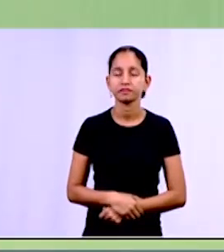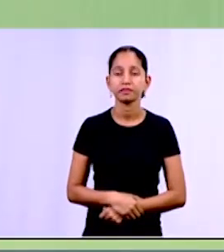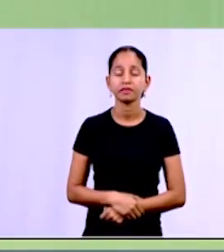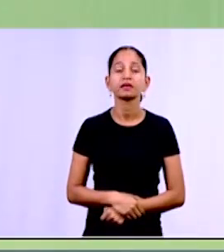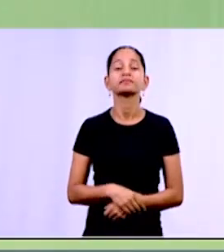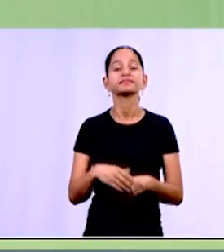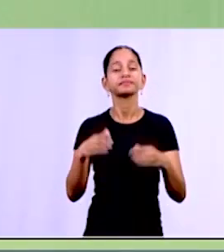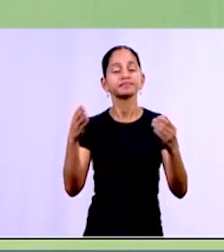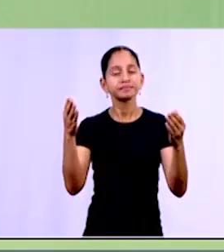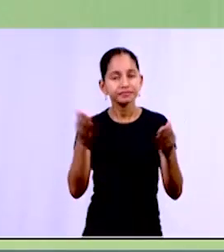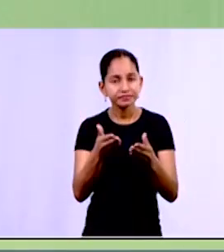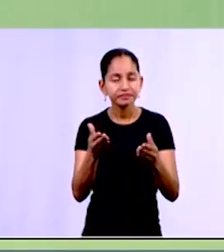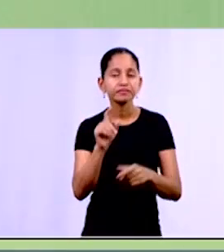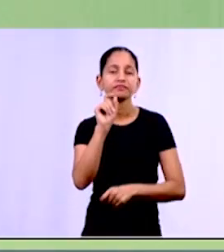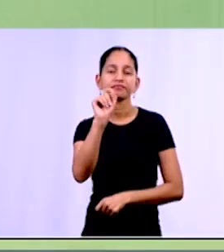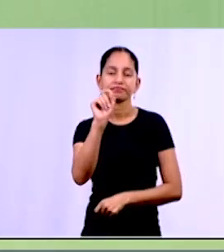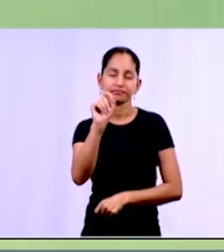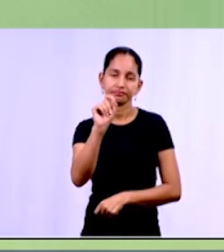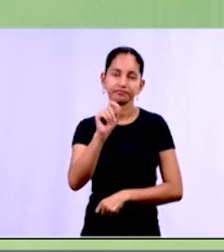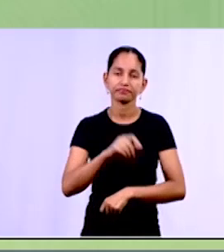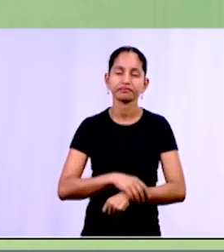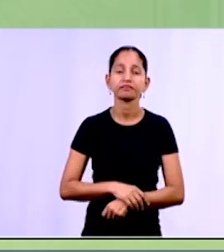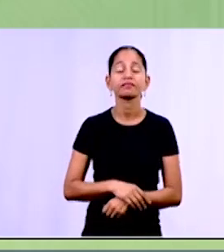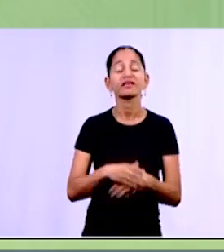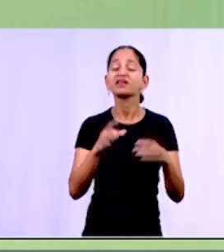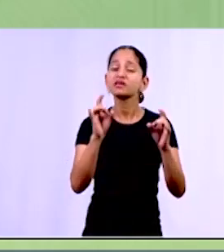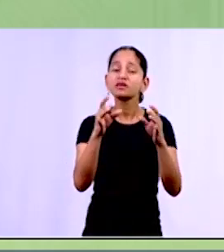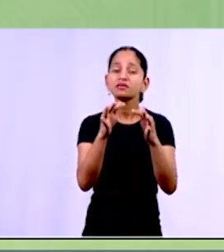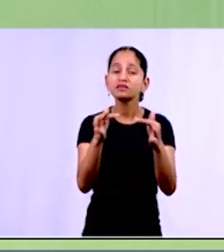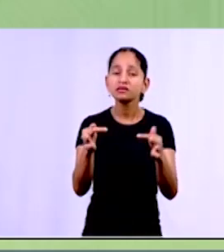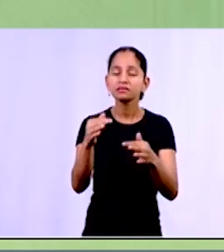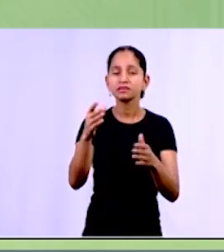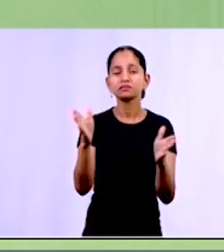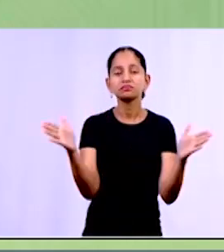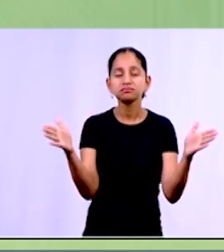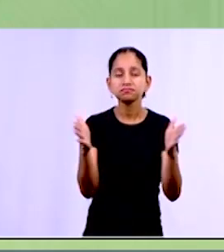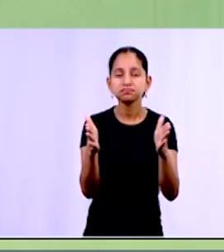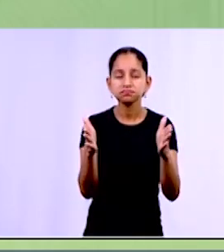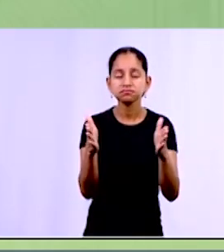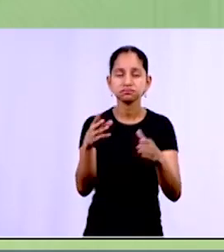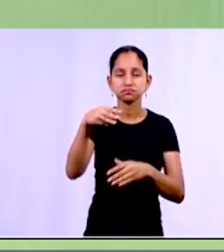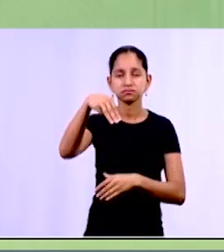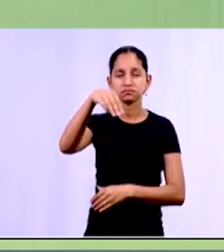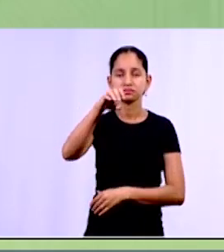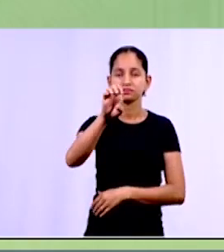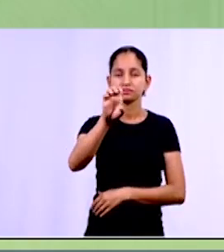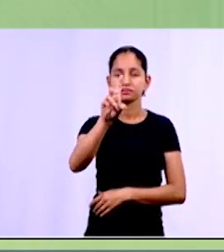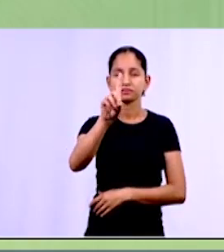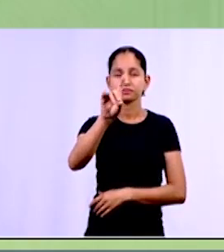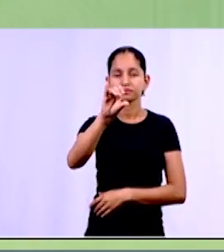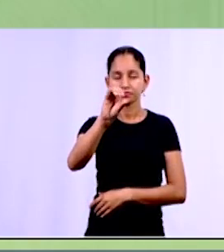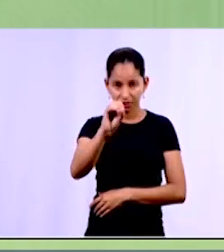Agora nós vamos falar, gente, de computadores de médio porte ou mini computadores.